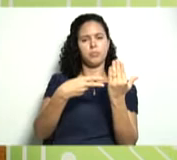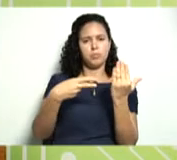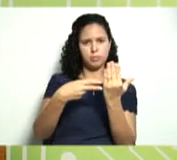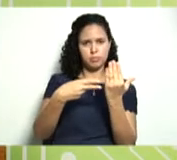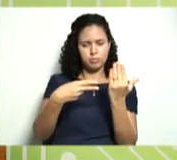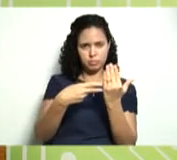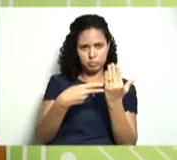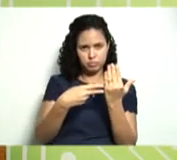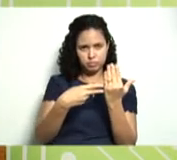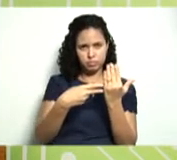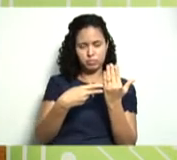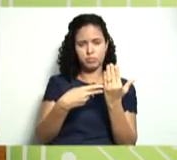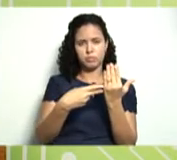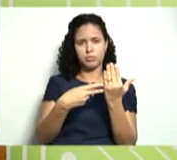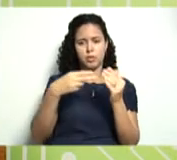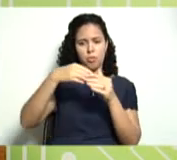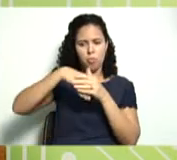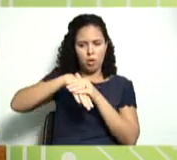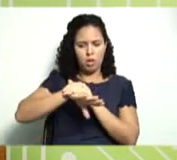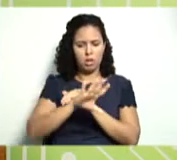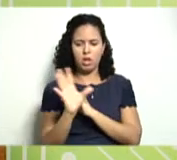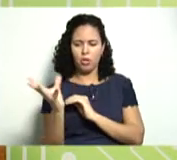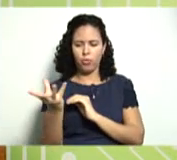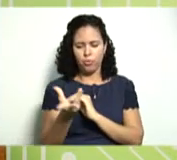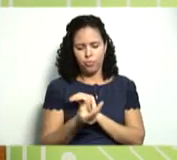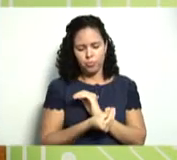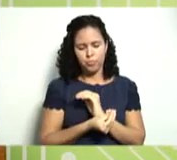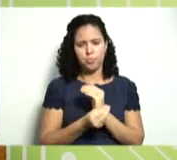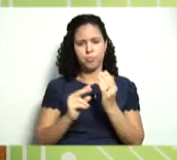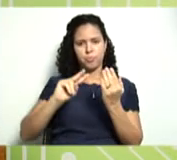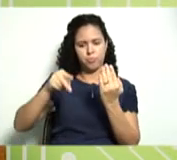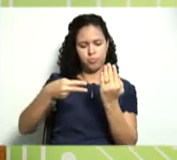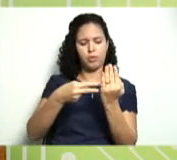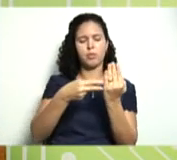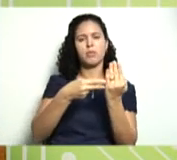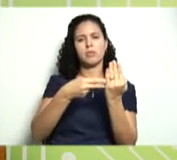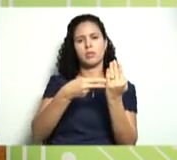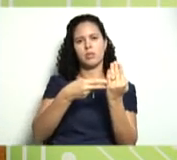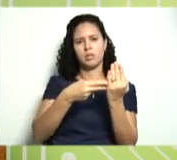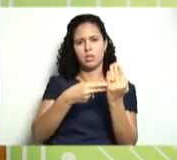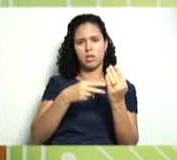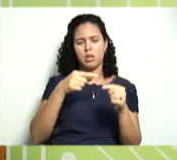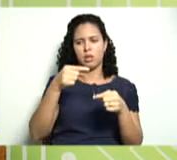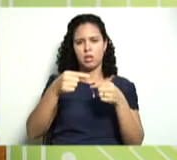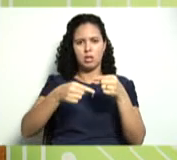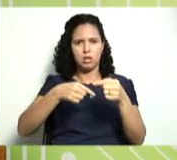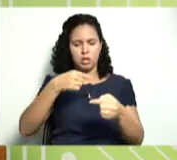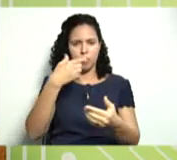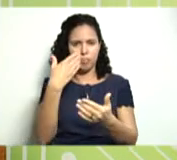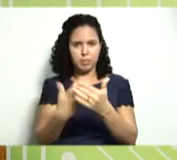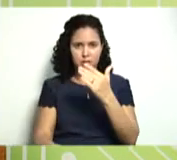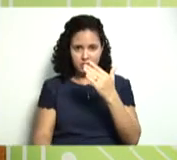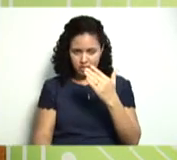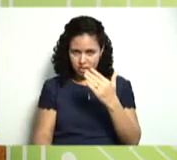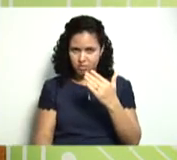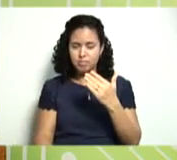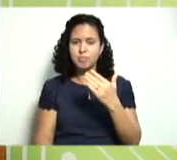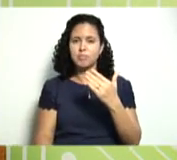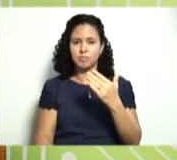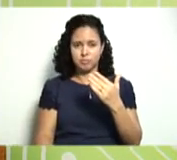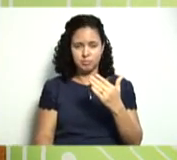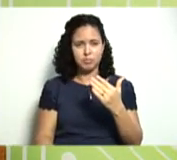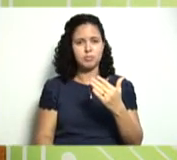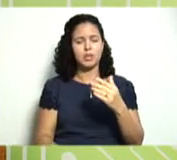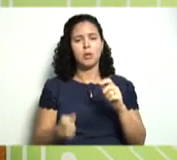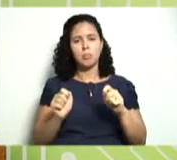é algo pessoal vou guardar o pen drive alguns colocam a uma correntinha uma corda no pescoço